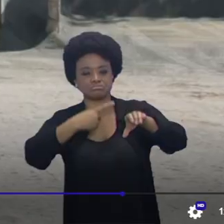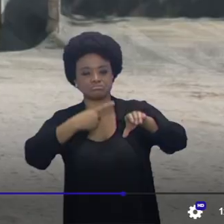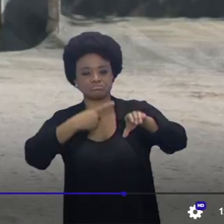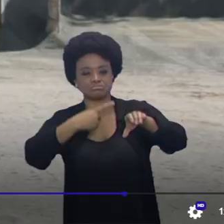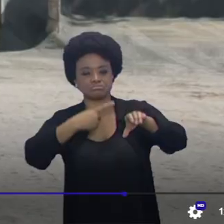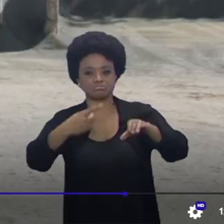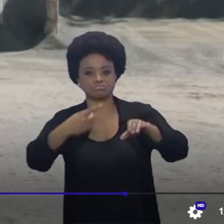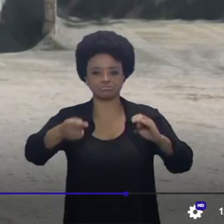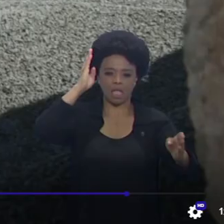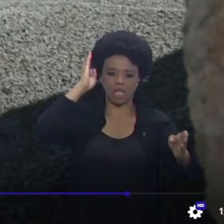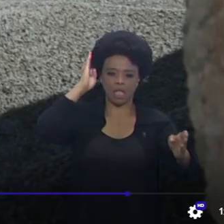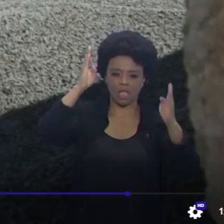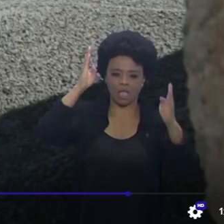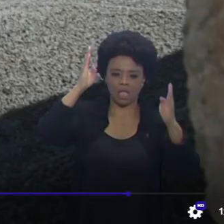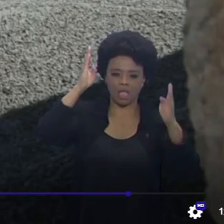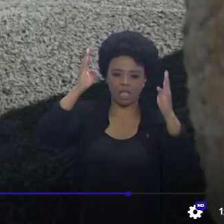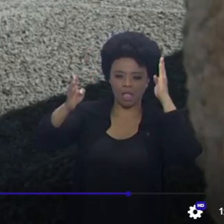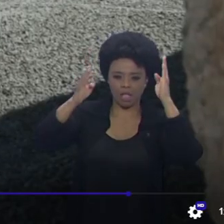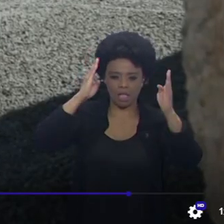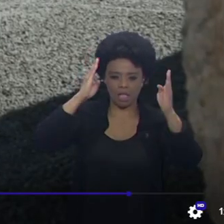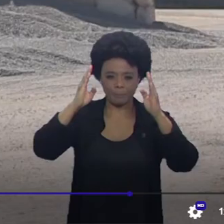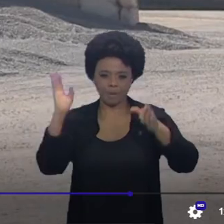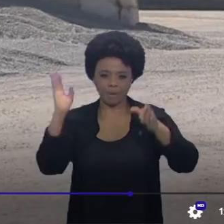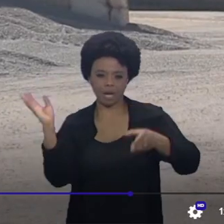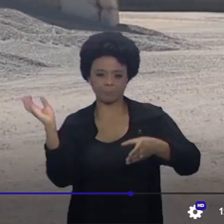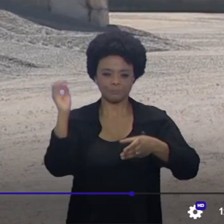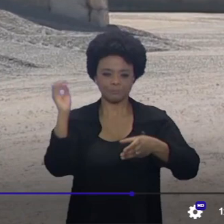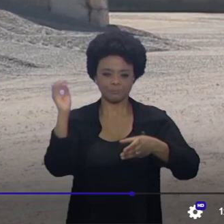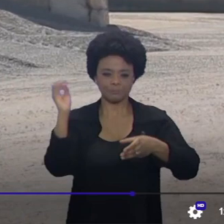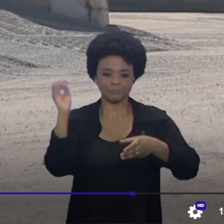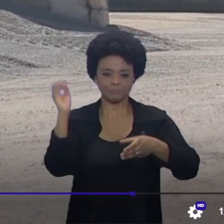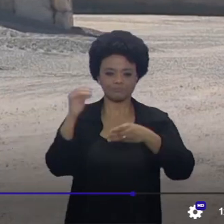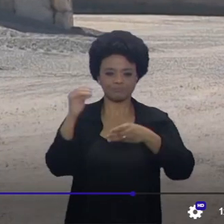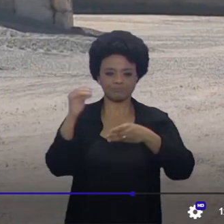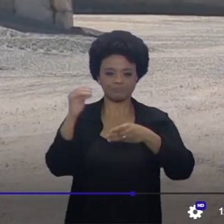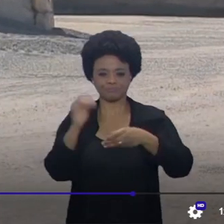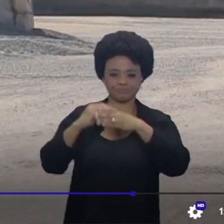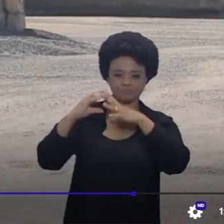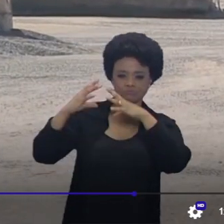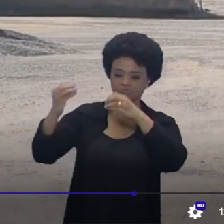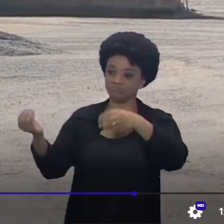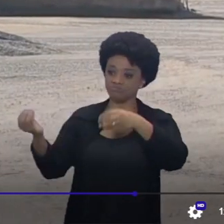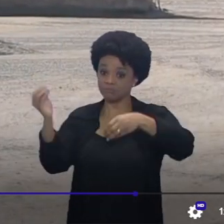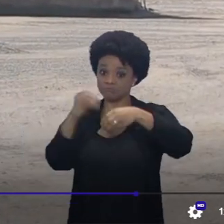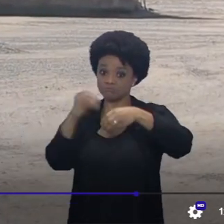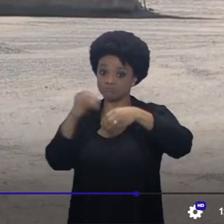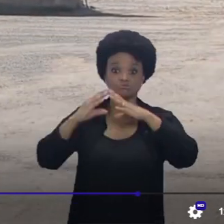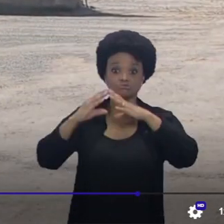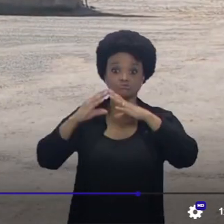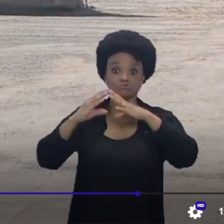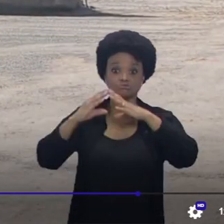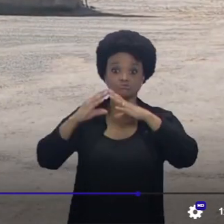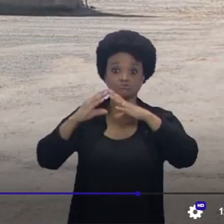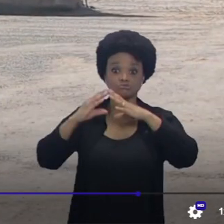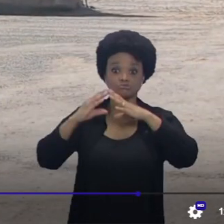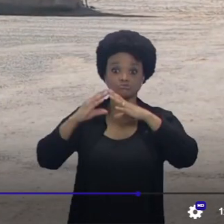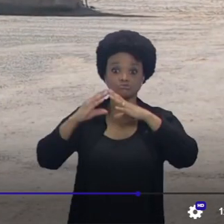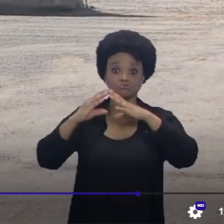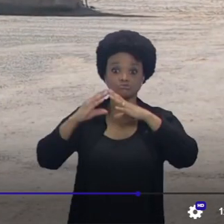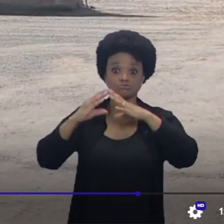A areia, a brita, enfim, todos os produtos que estavam armazenados